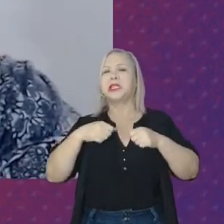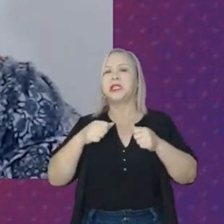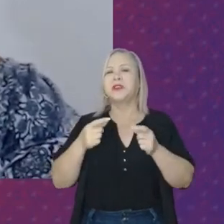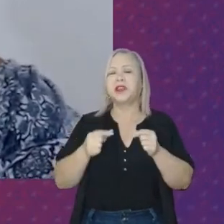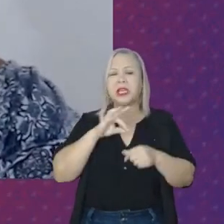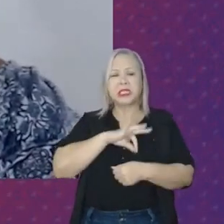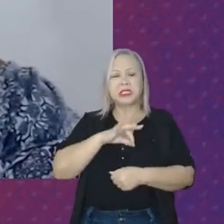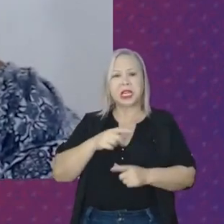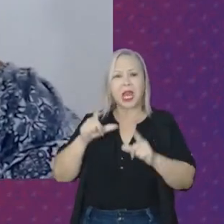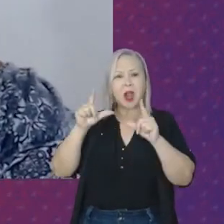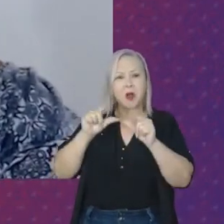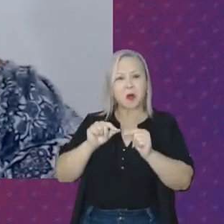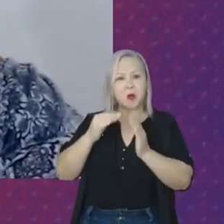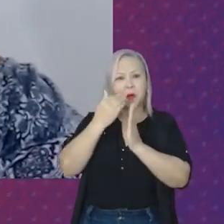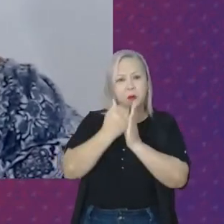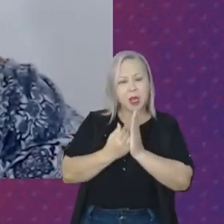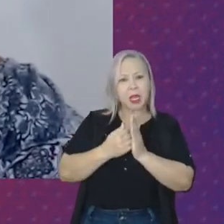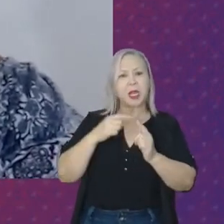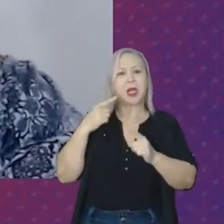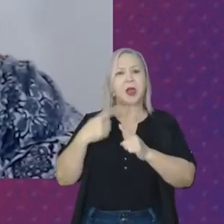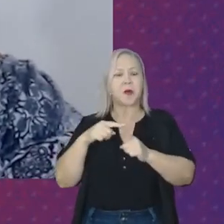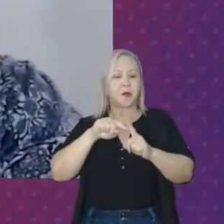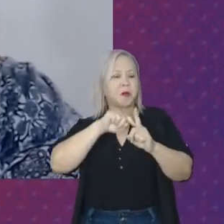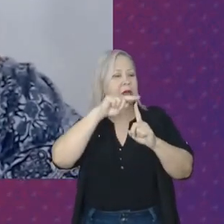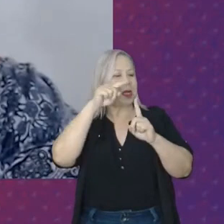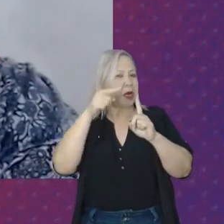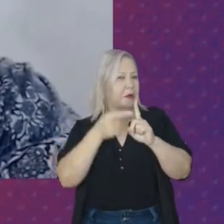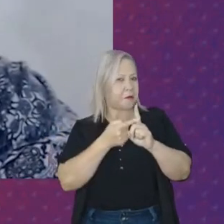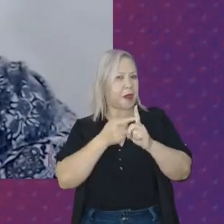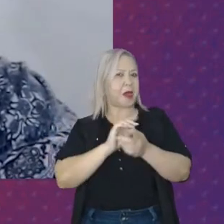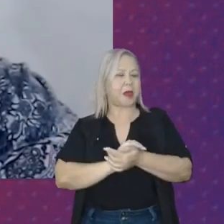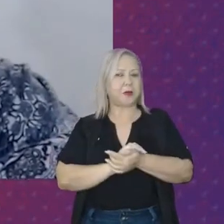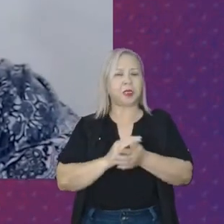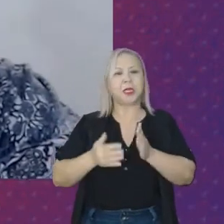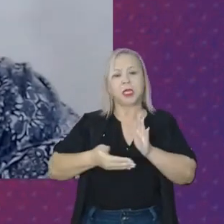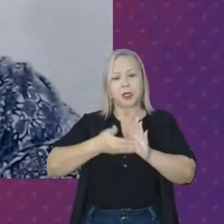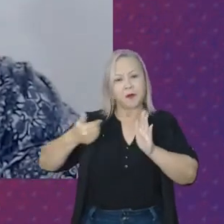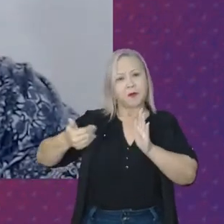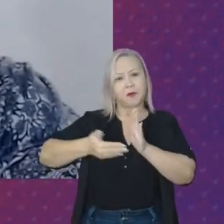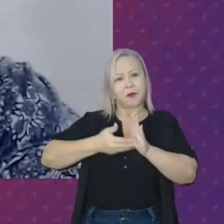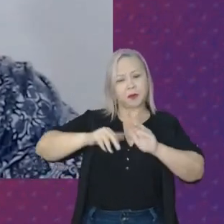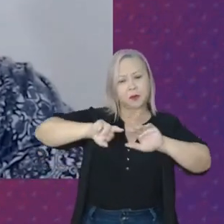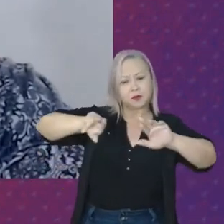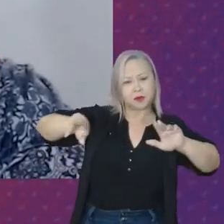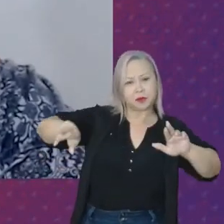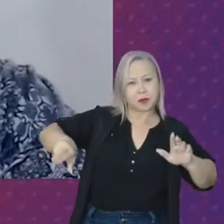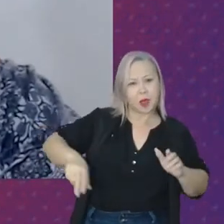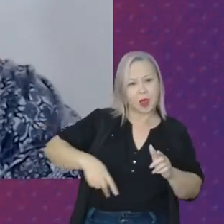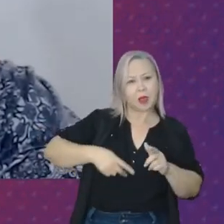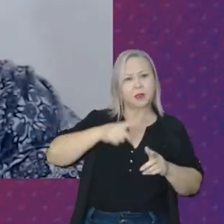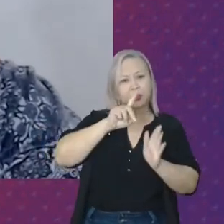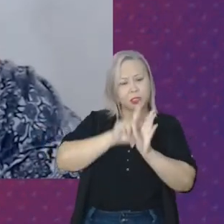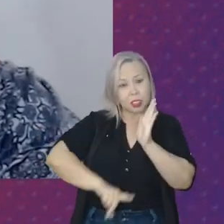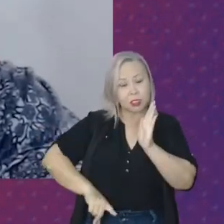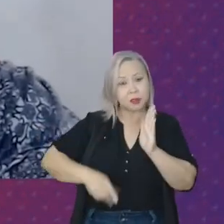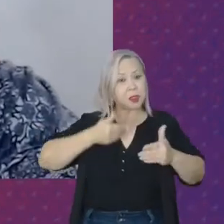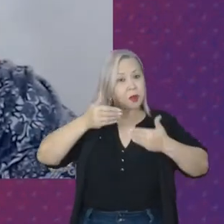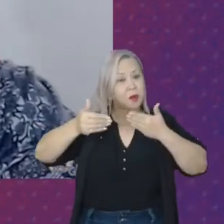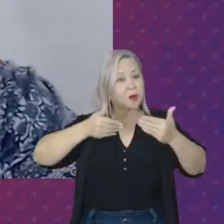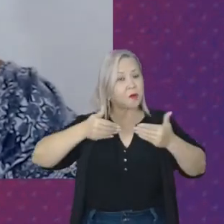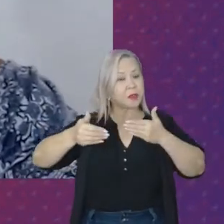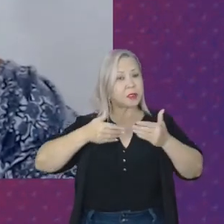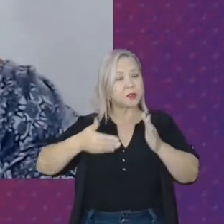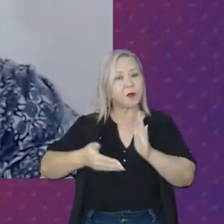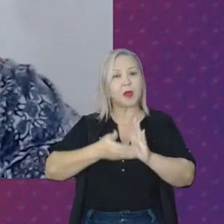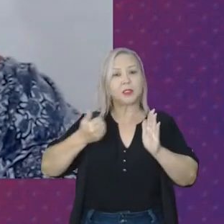menos porque engravida, e foi retirando direitos e fazendo conversas a respeito da